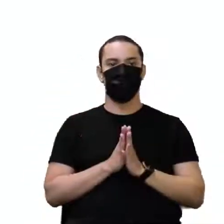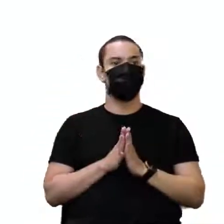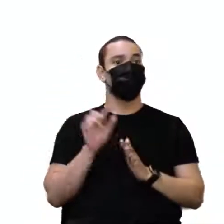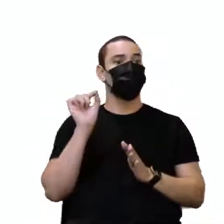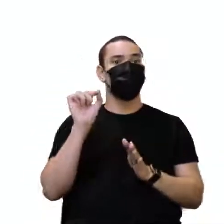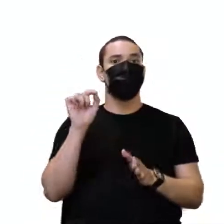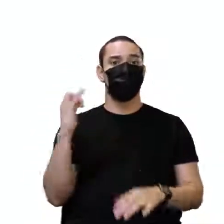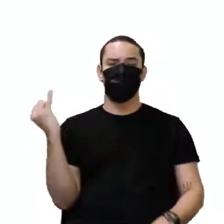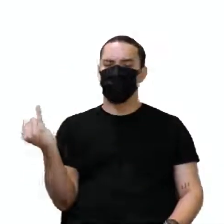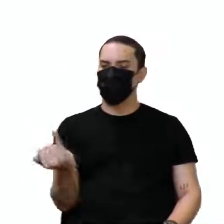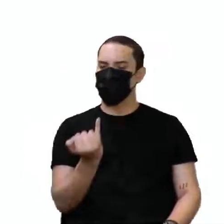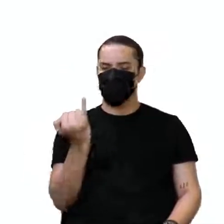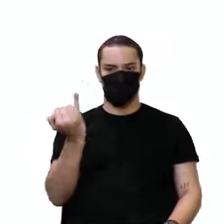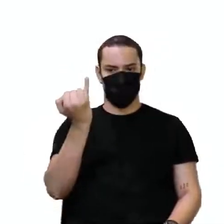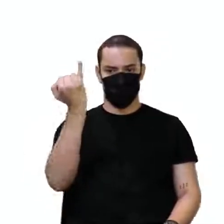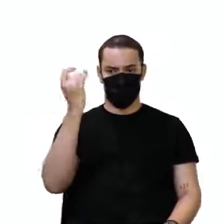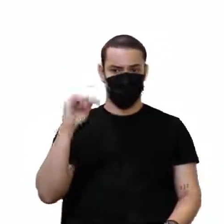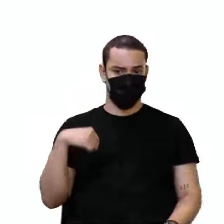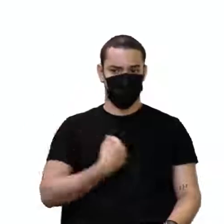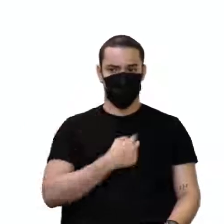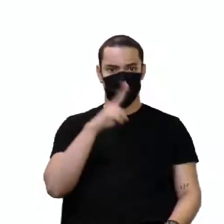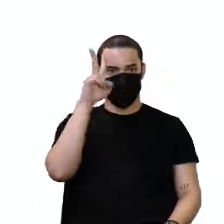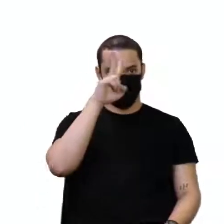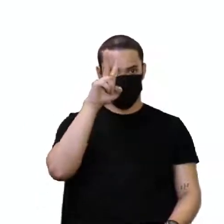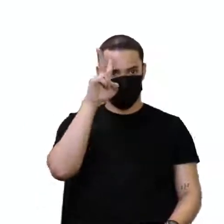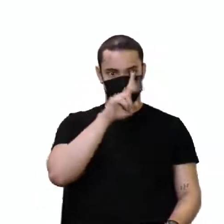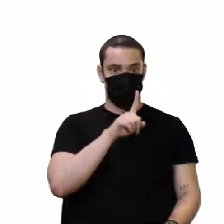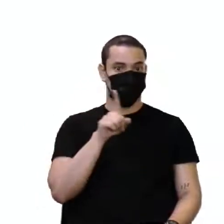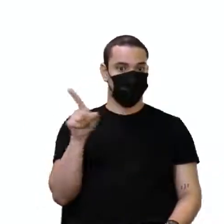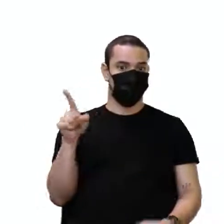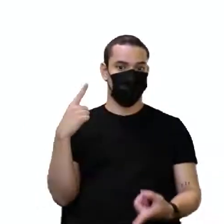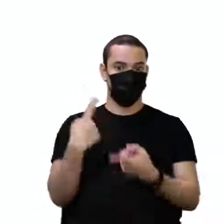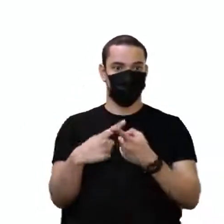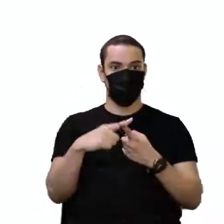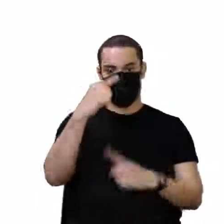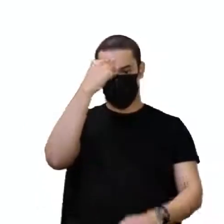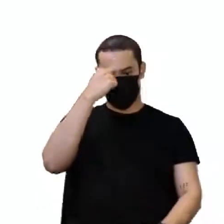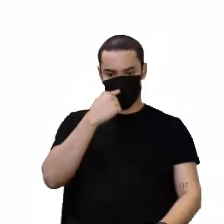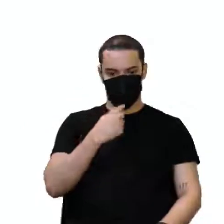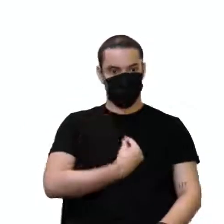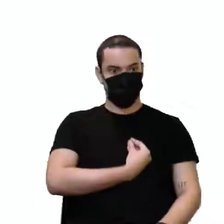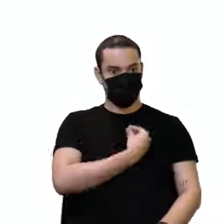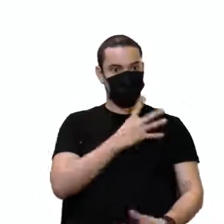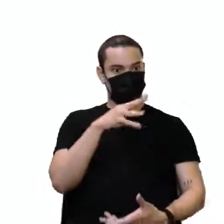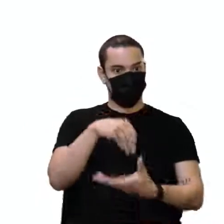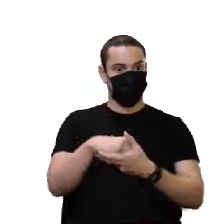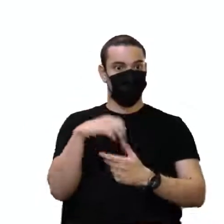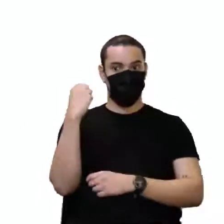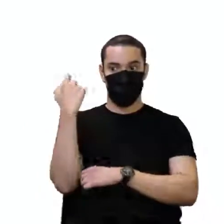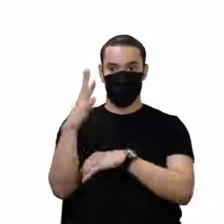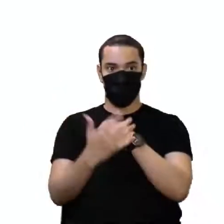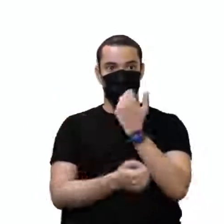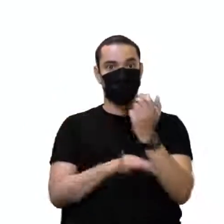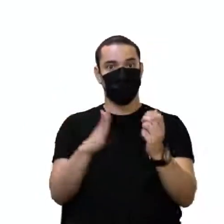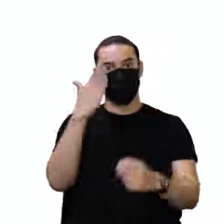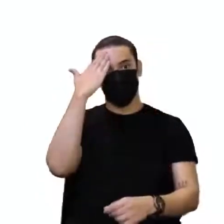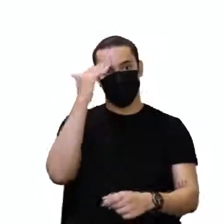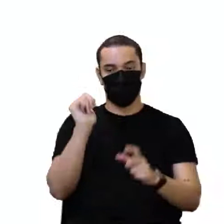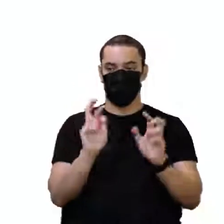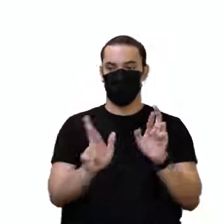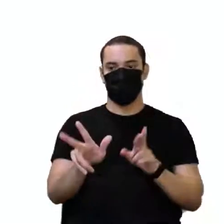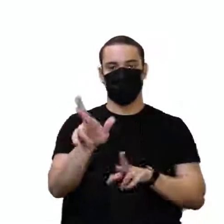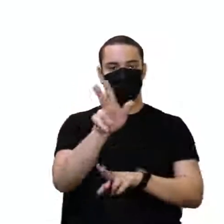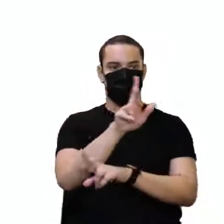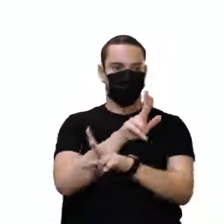isso é muito importante a gente estar lembrando disso. Tá? Então, essas espécies estão ali na natureza. Elas já se